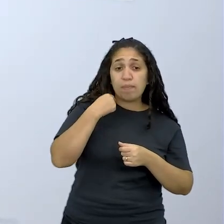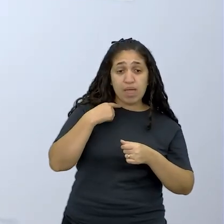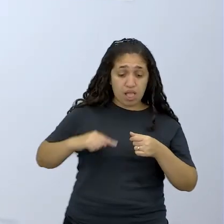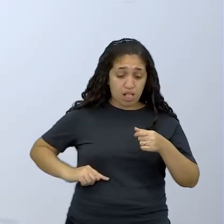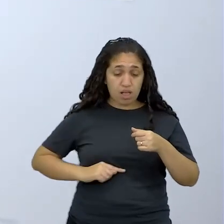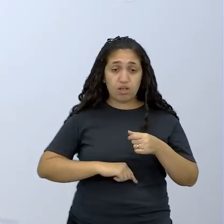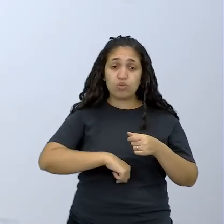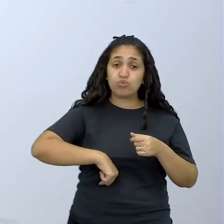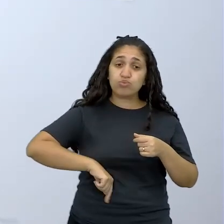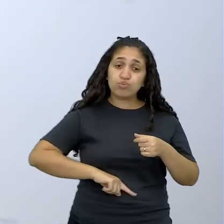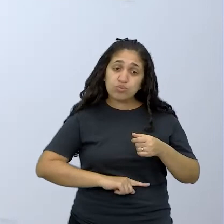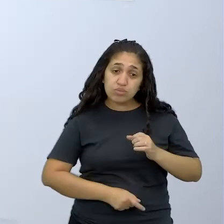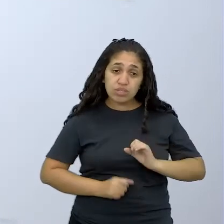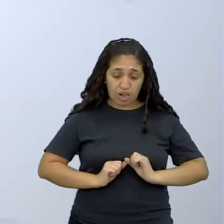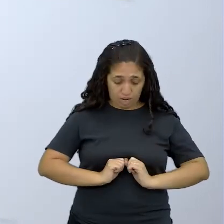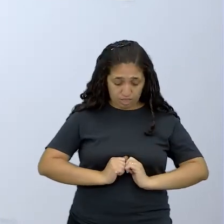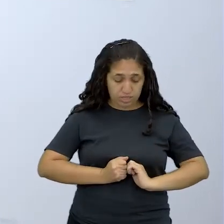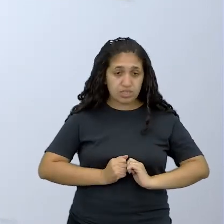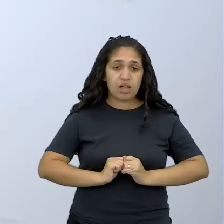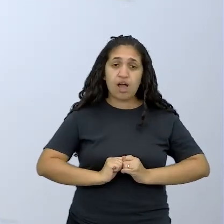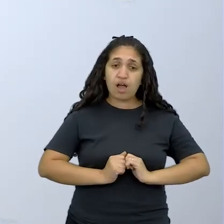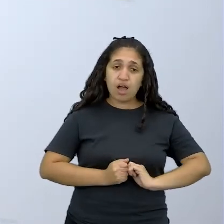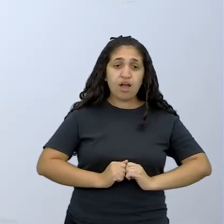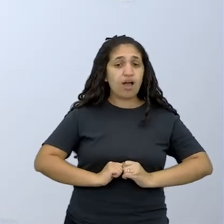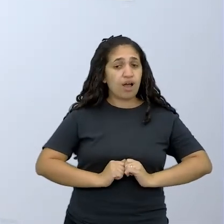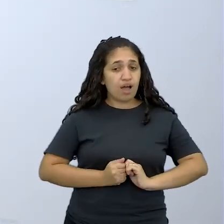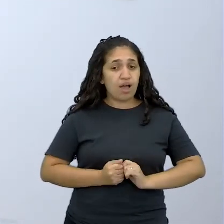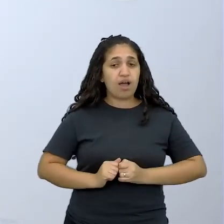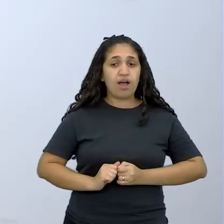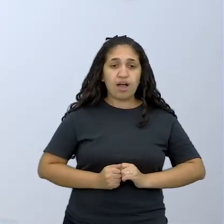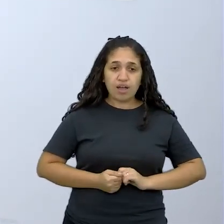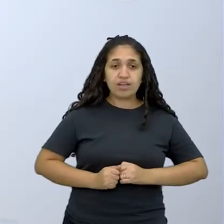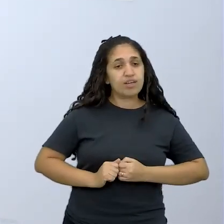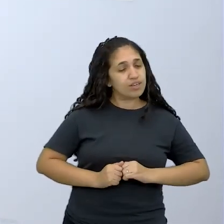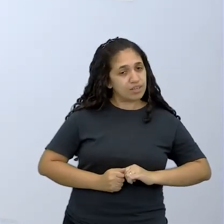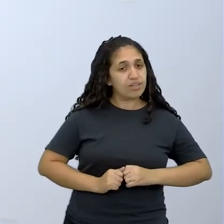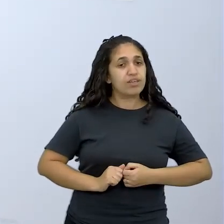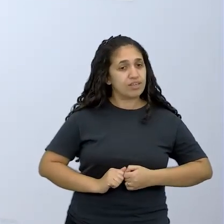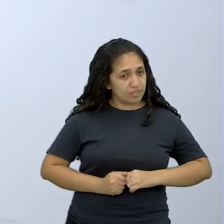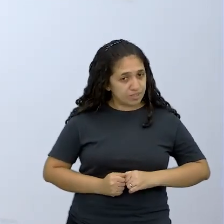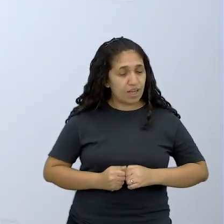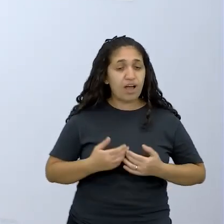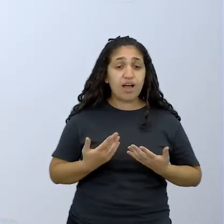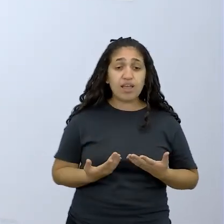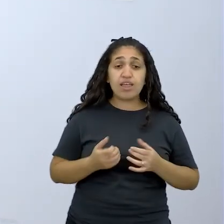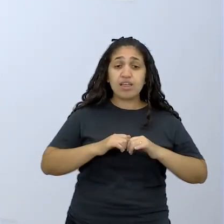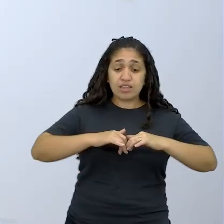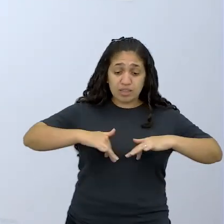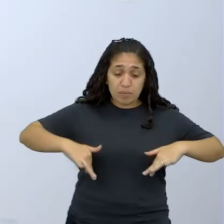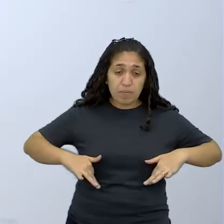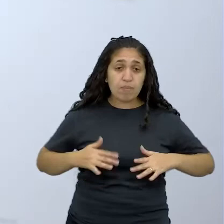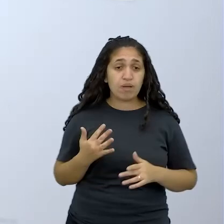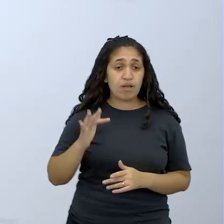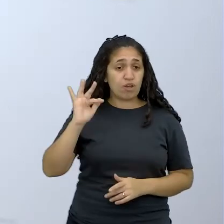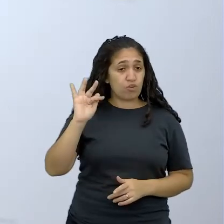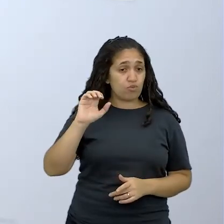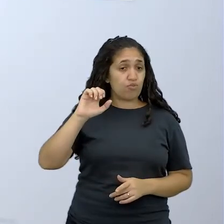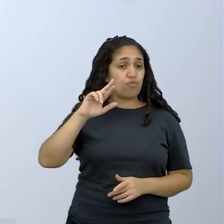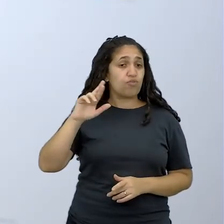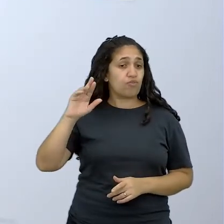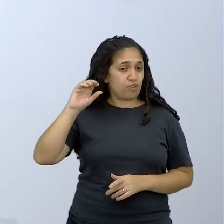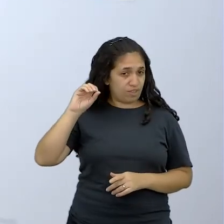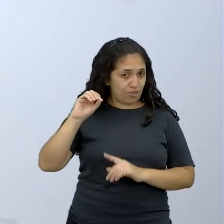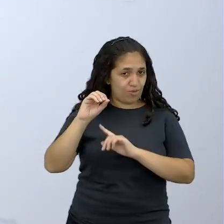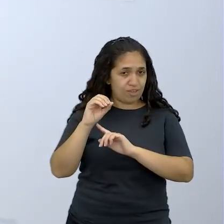intestino processa, né, e quebra essas proteínas, eu tenho a liberação do ferro e